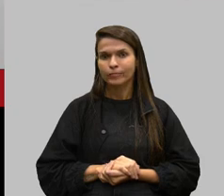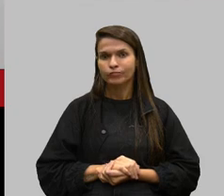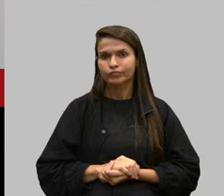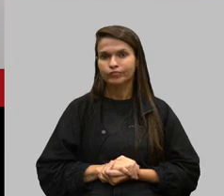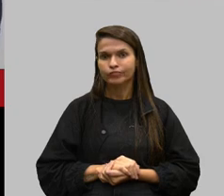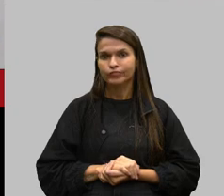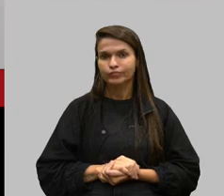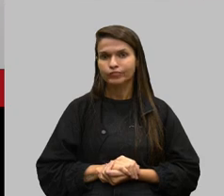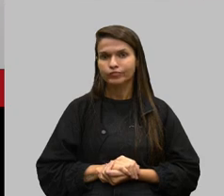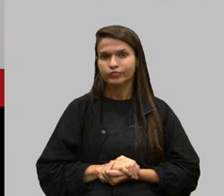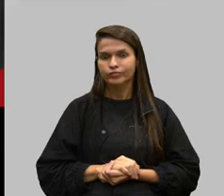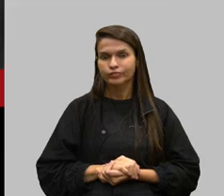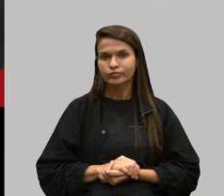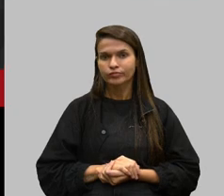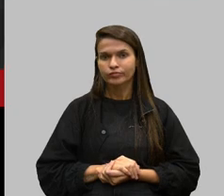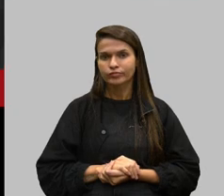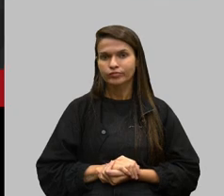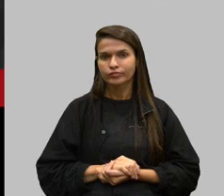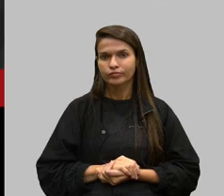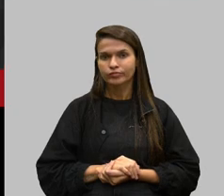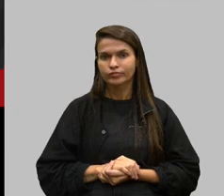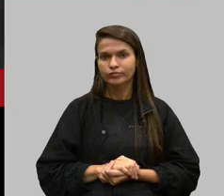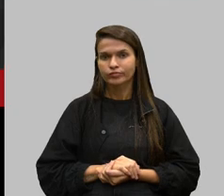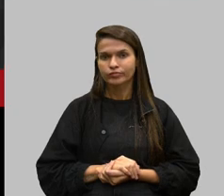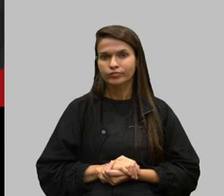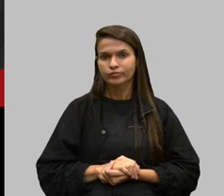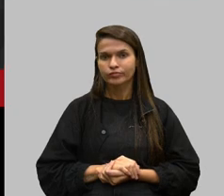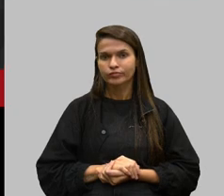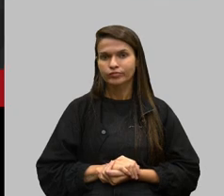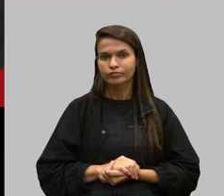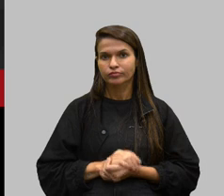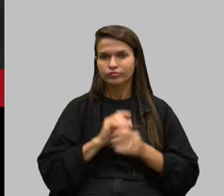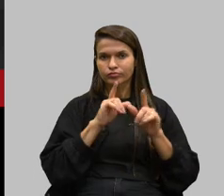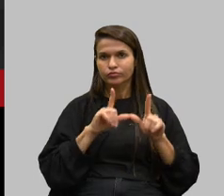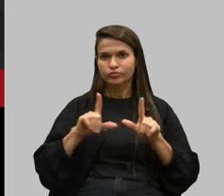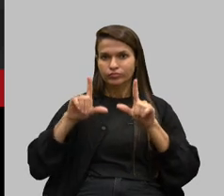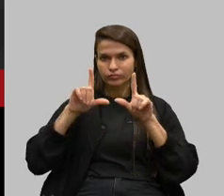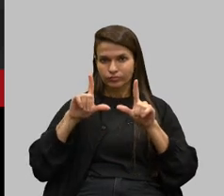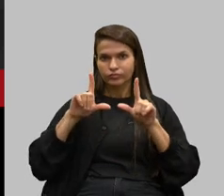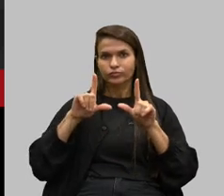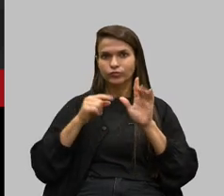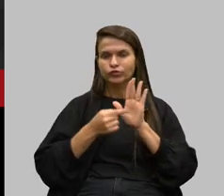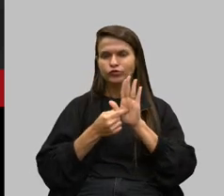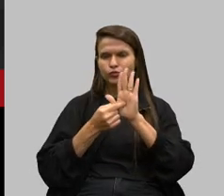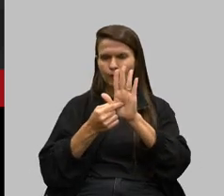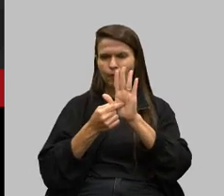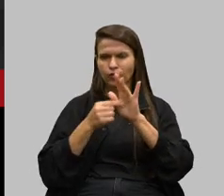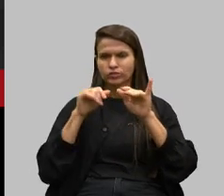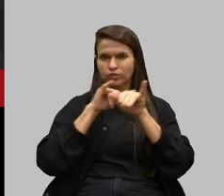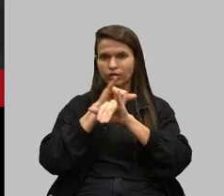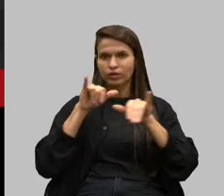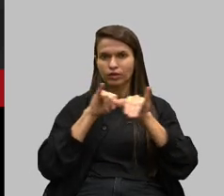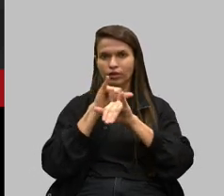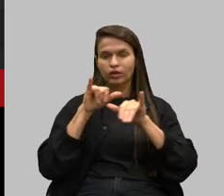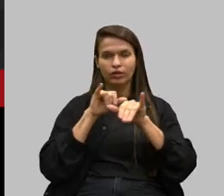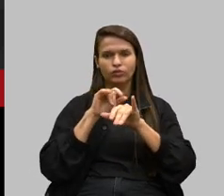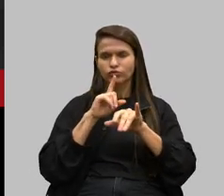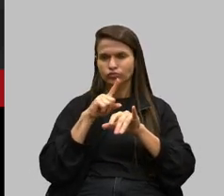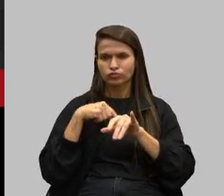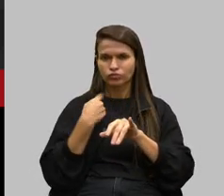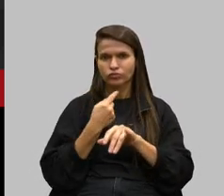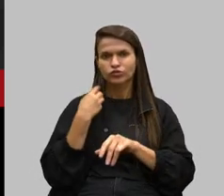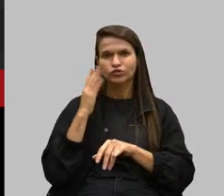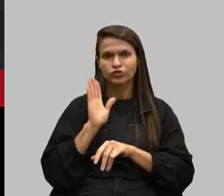ali uma um um quadro que mostra as campanhas e porque a gente passou